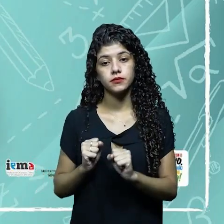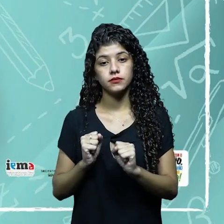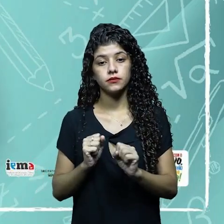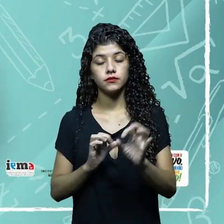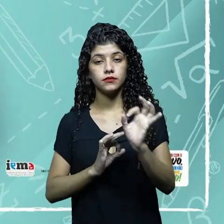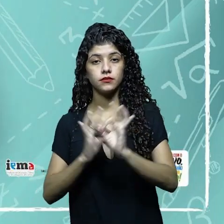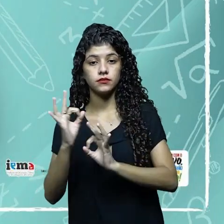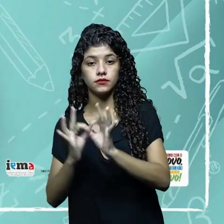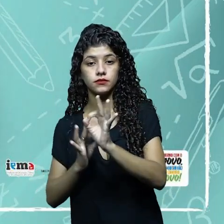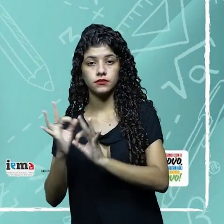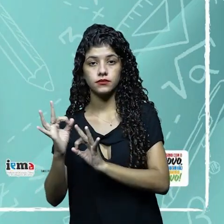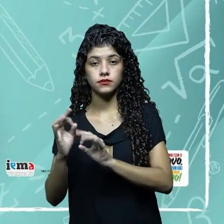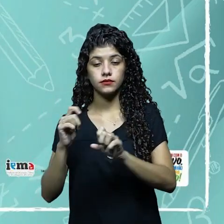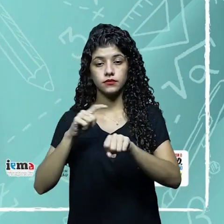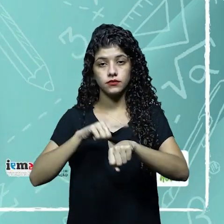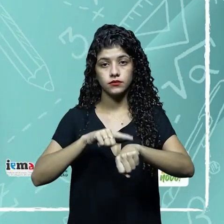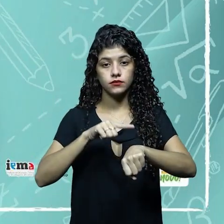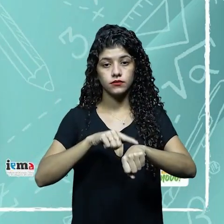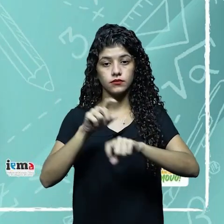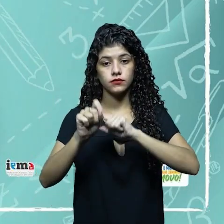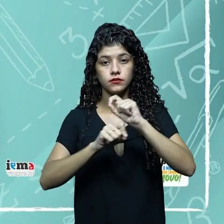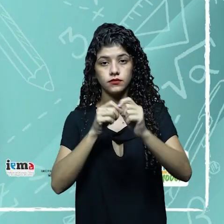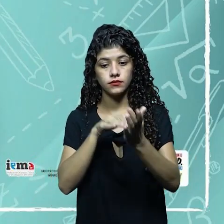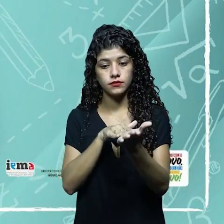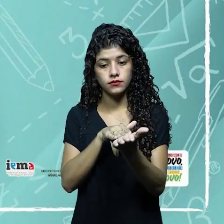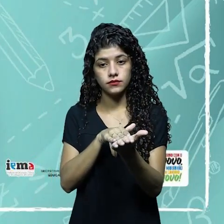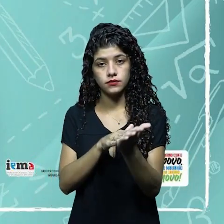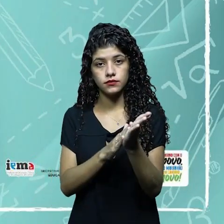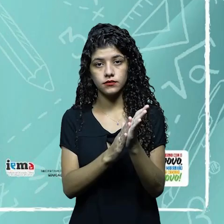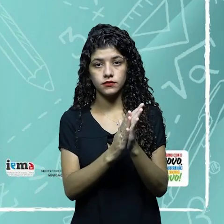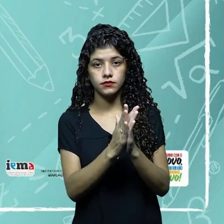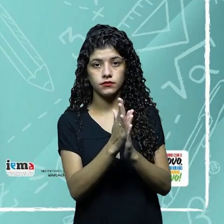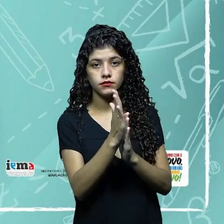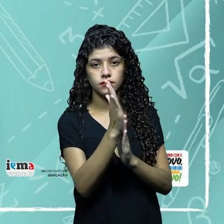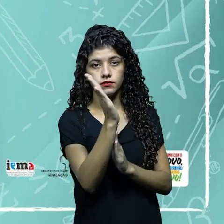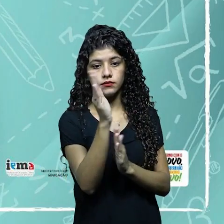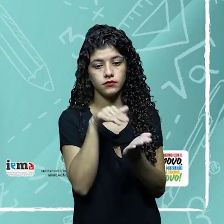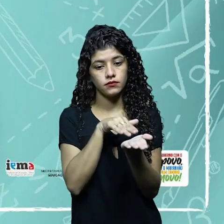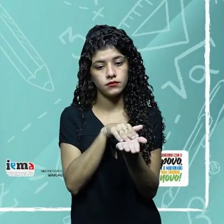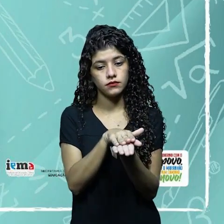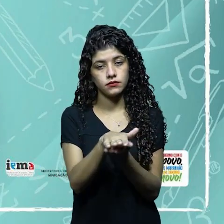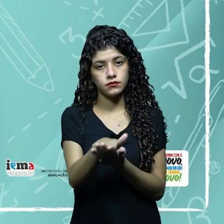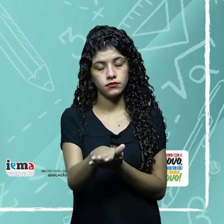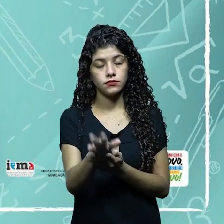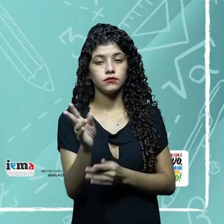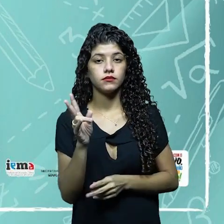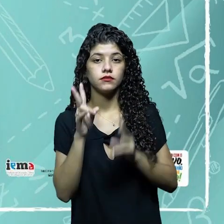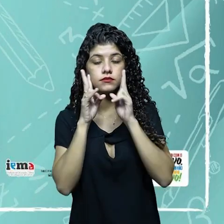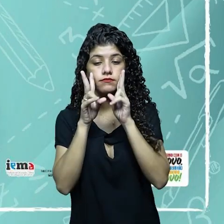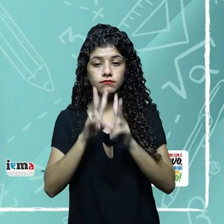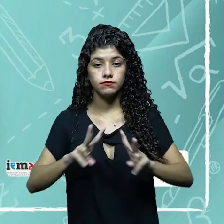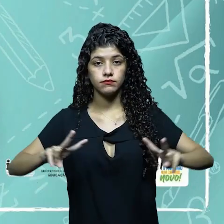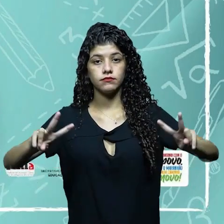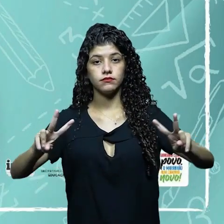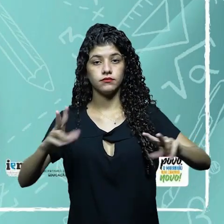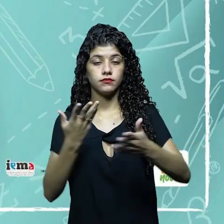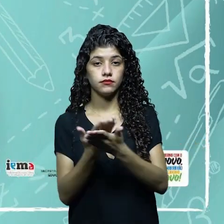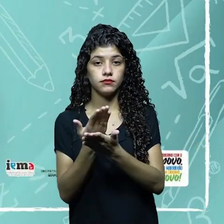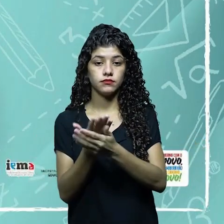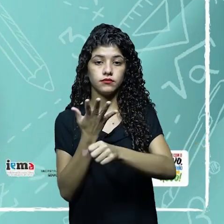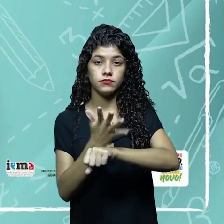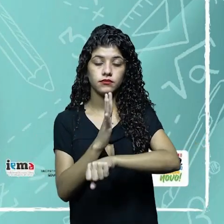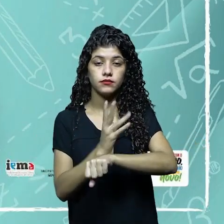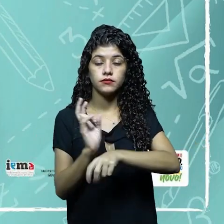configurar para a hora da plotagem, para a hora da impressão, tá? Então lá, quando a gente for ver nas aulas práticas, vocês vão